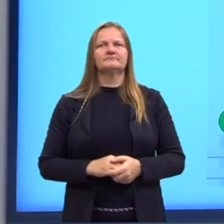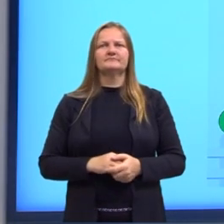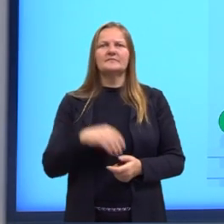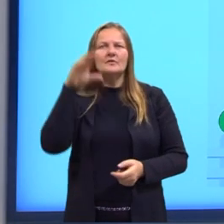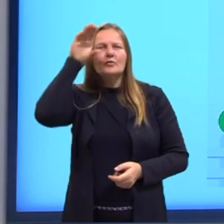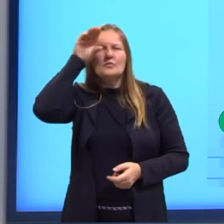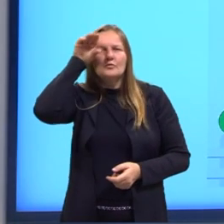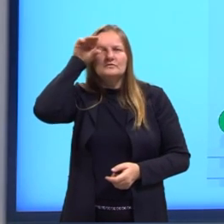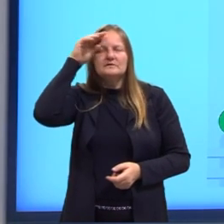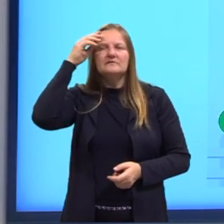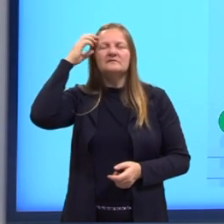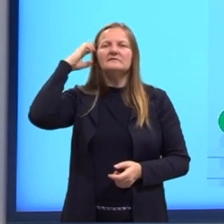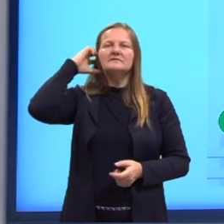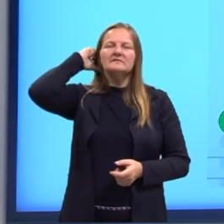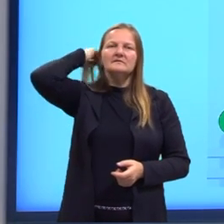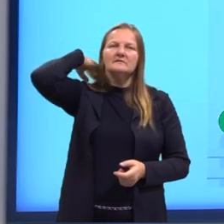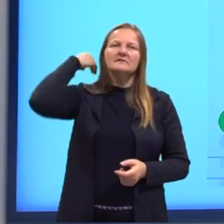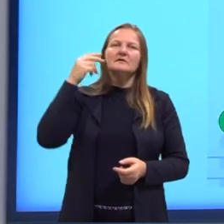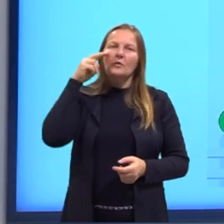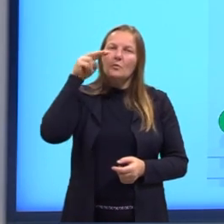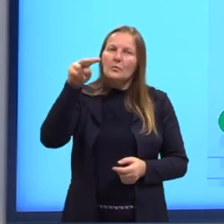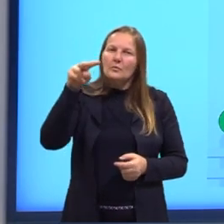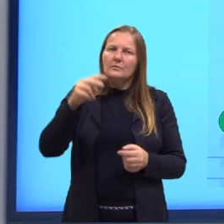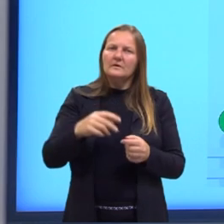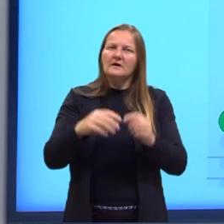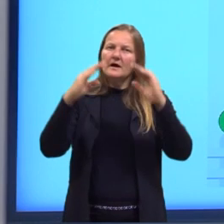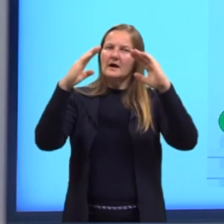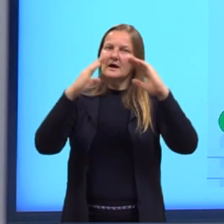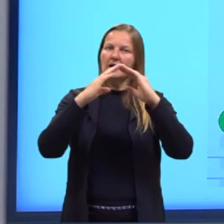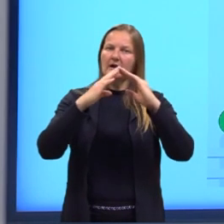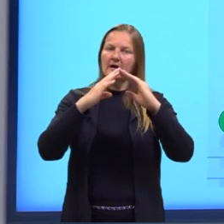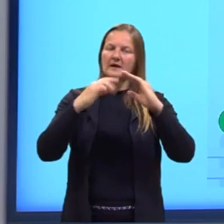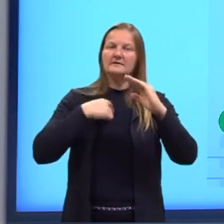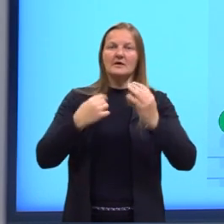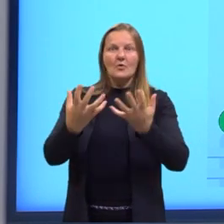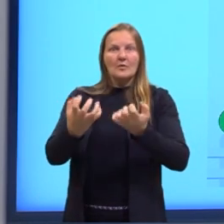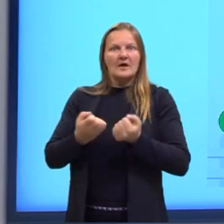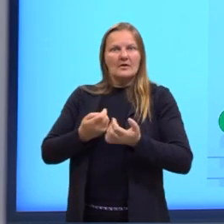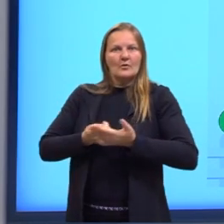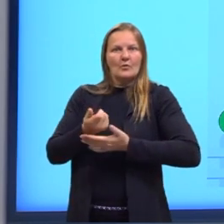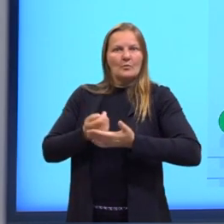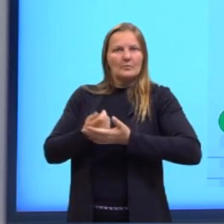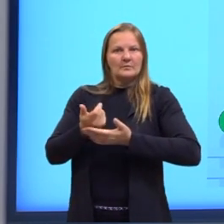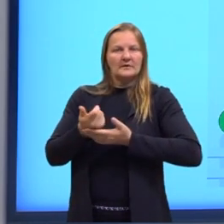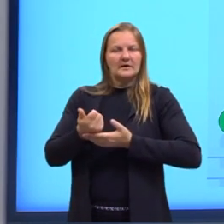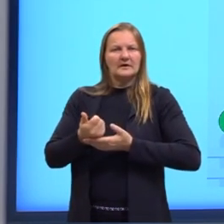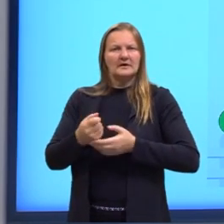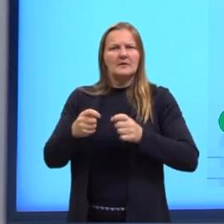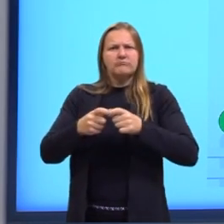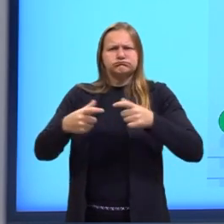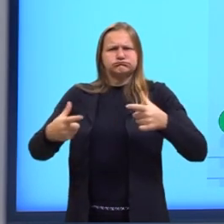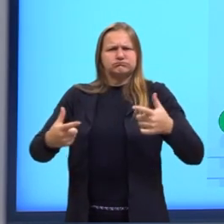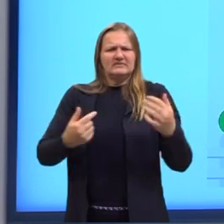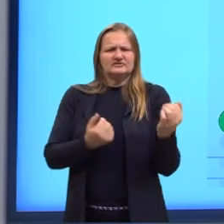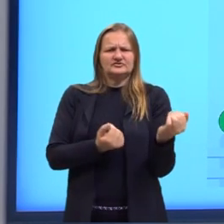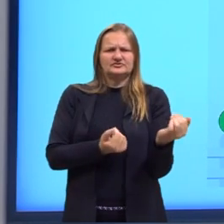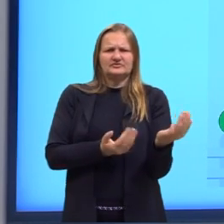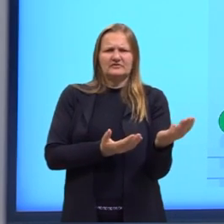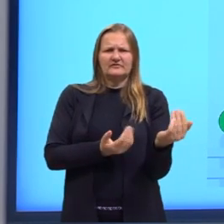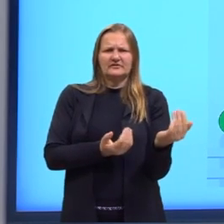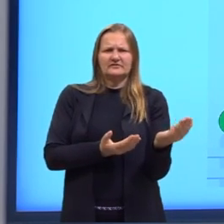olhem esse exemplo aqui a casa que eu quero comprar é bastante